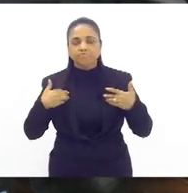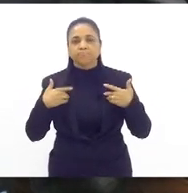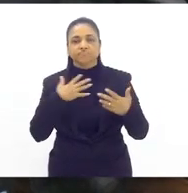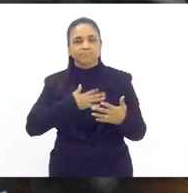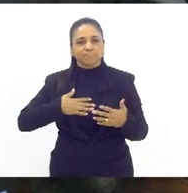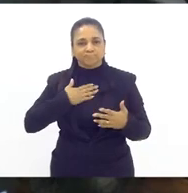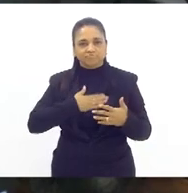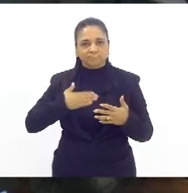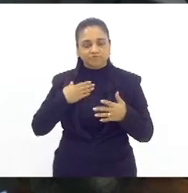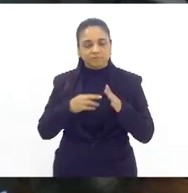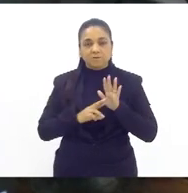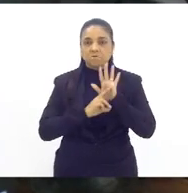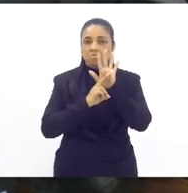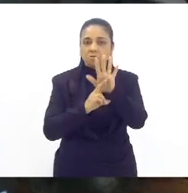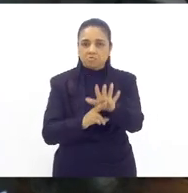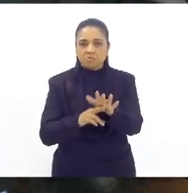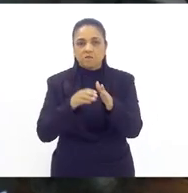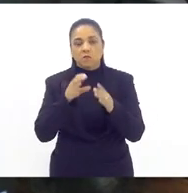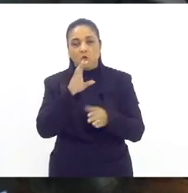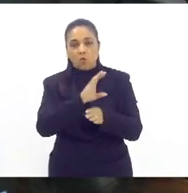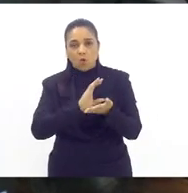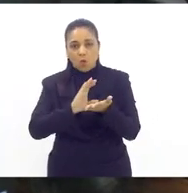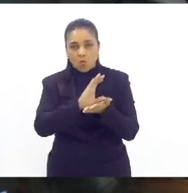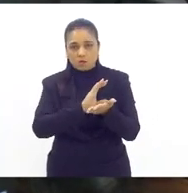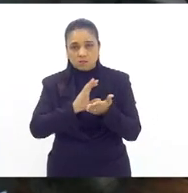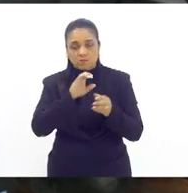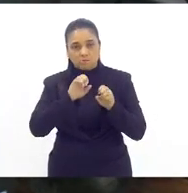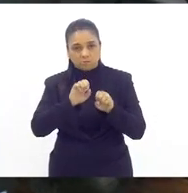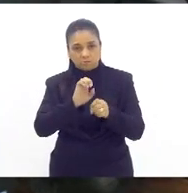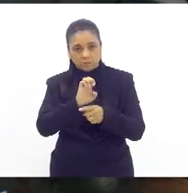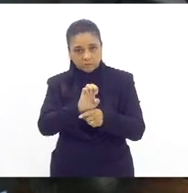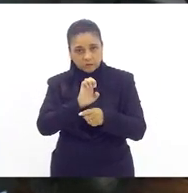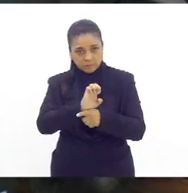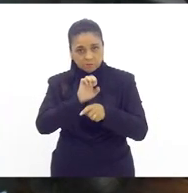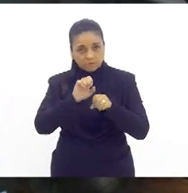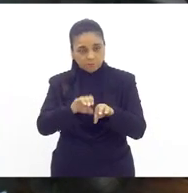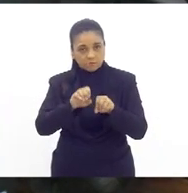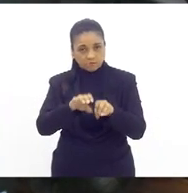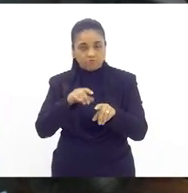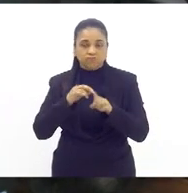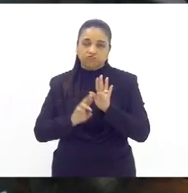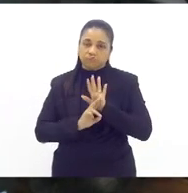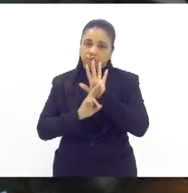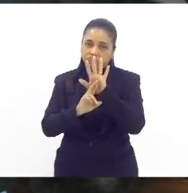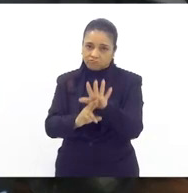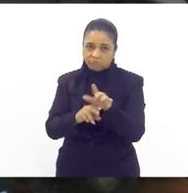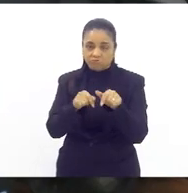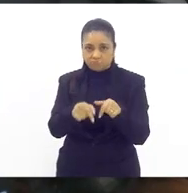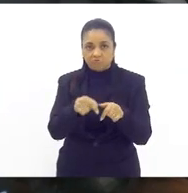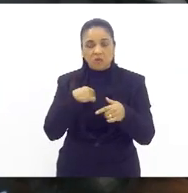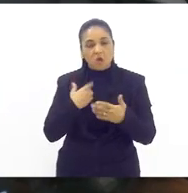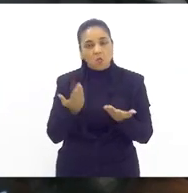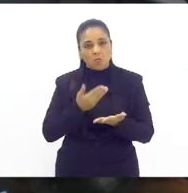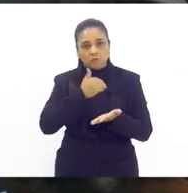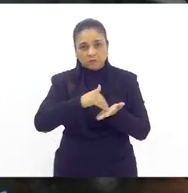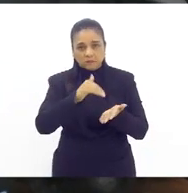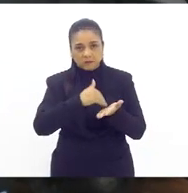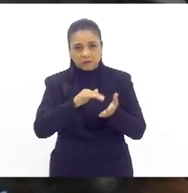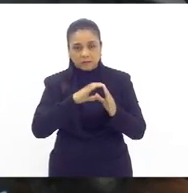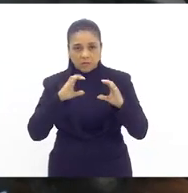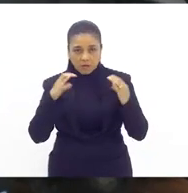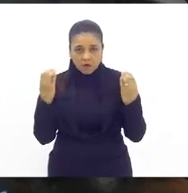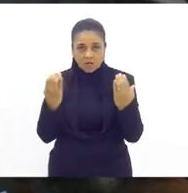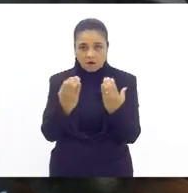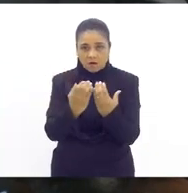o Conselho Estadual de Educação na pessoa do presidente Ricardo tonacci hoje eu atuo como o secretária da Câmara